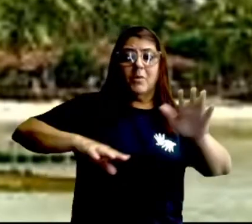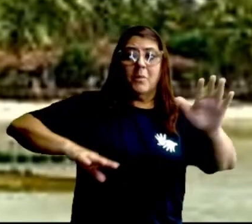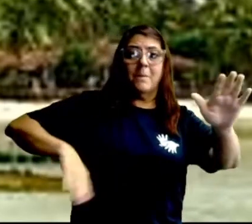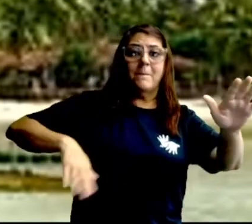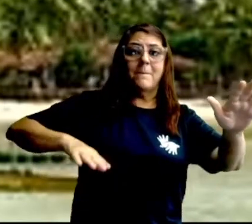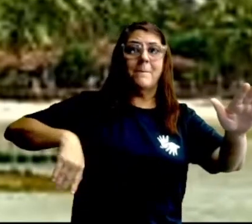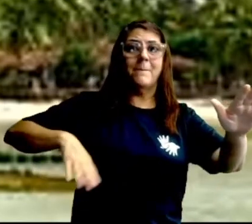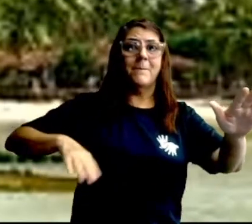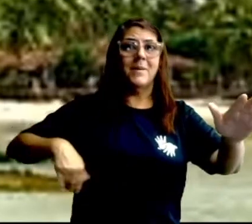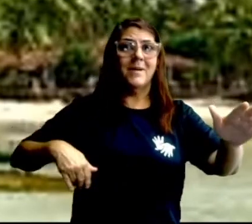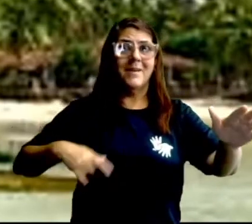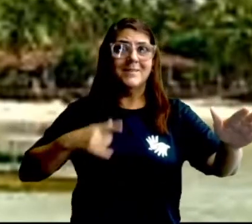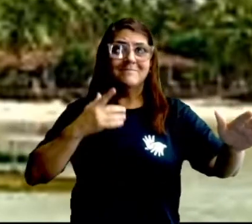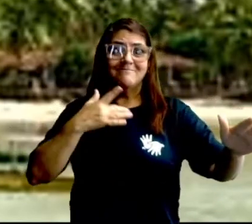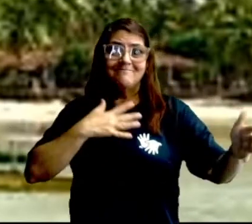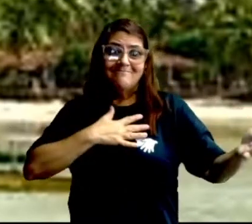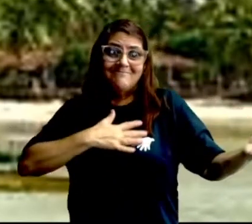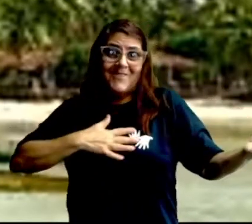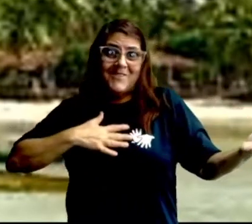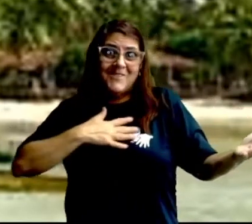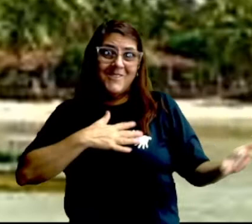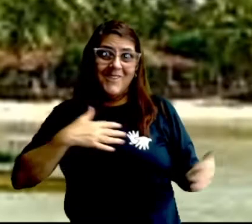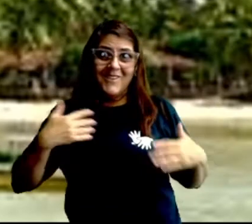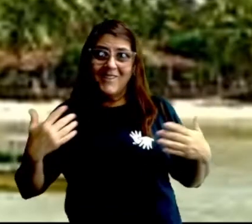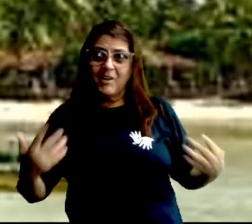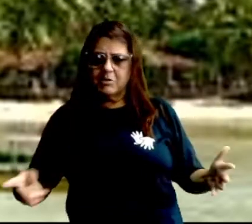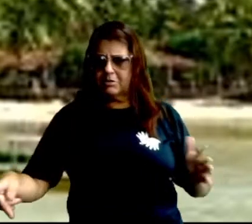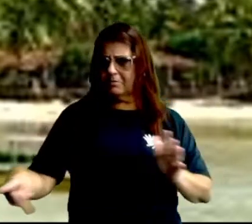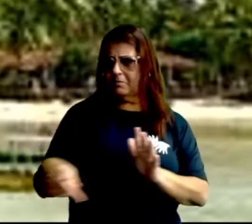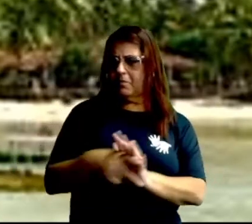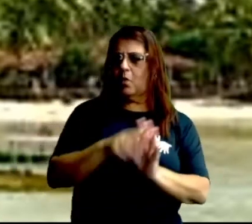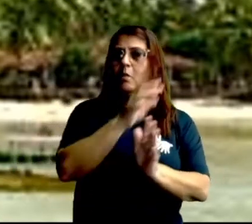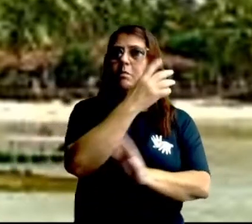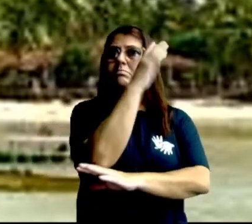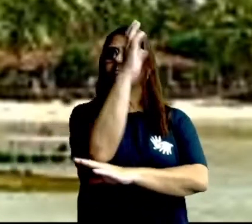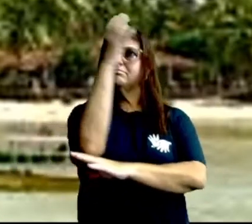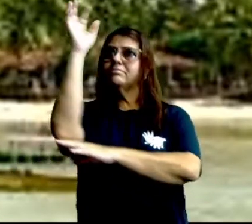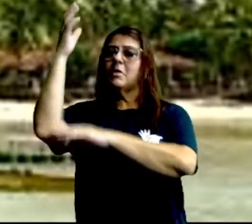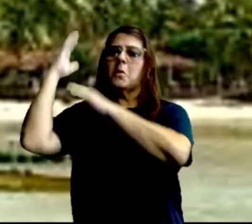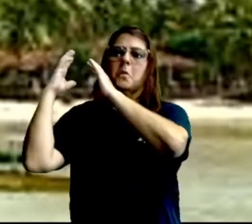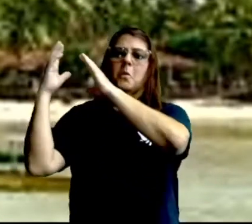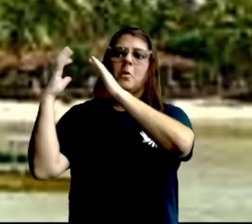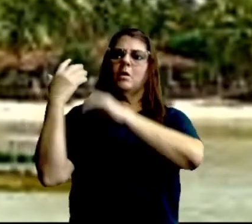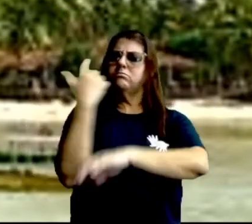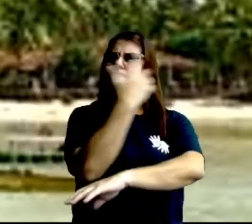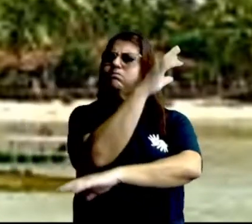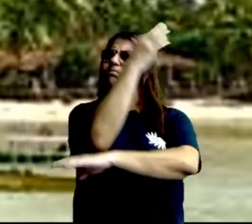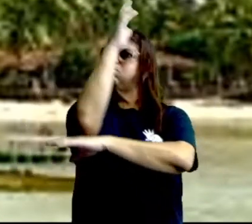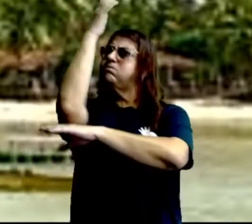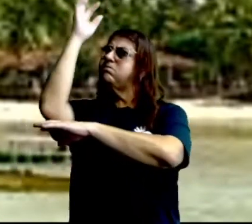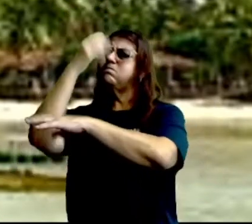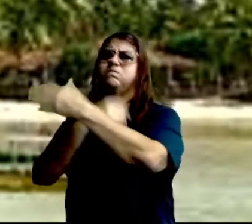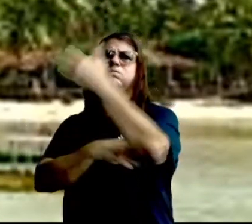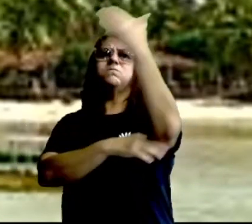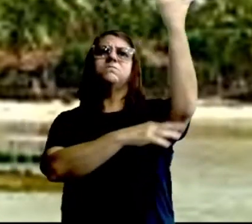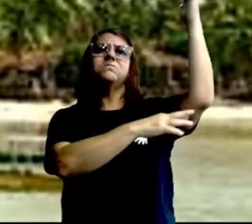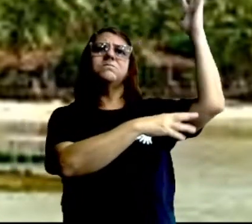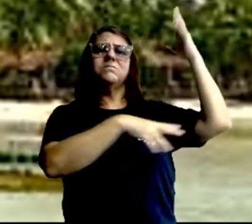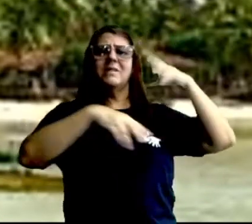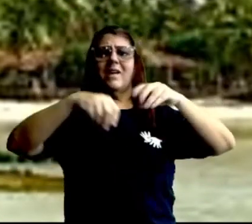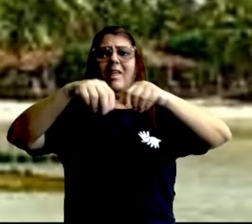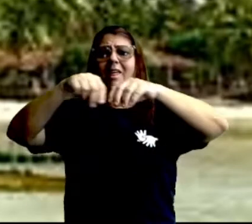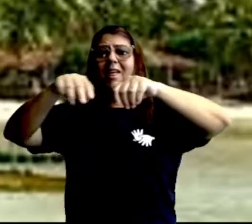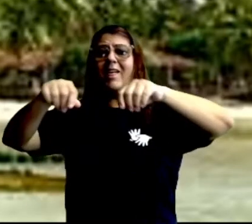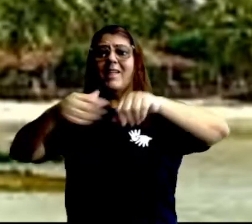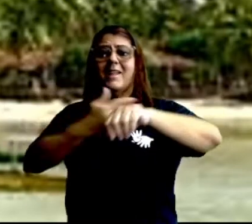gosta de uma praia em essa vegetação aí típica de um praia né os coqueiros altos né a areia bem